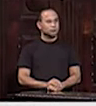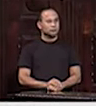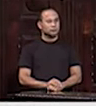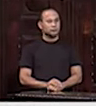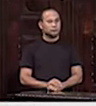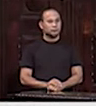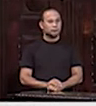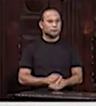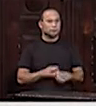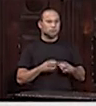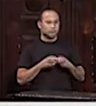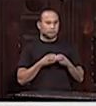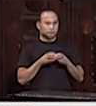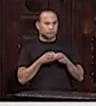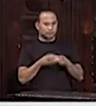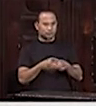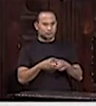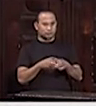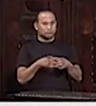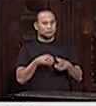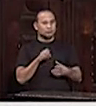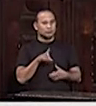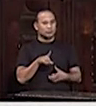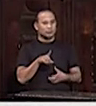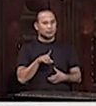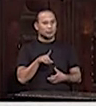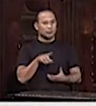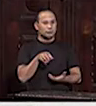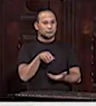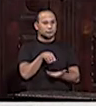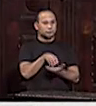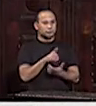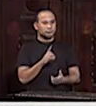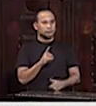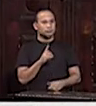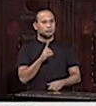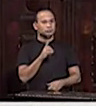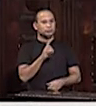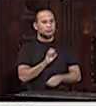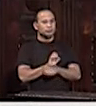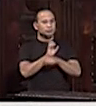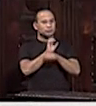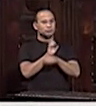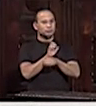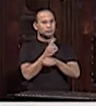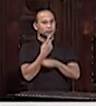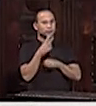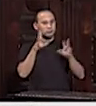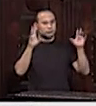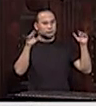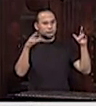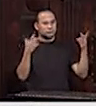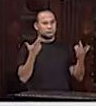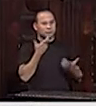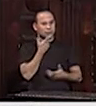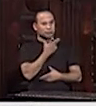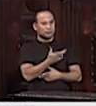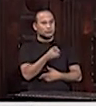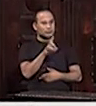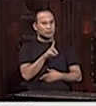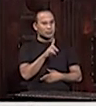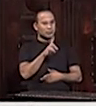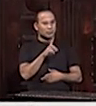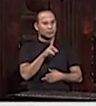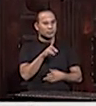do pacote de auxílio aos estados, uma das questões a ser tocadas é o ajuste